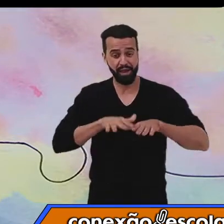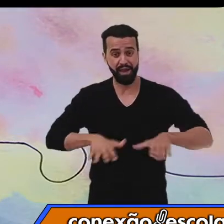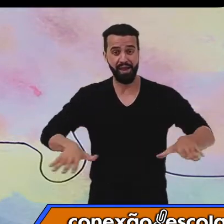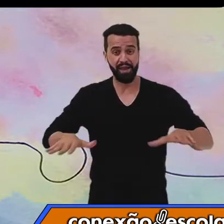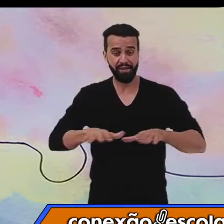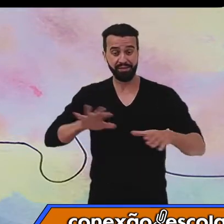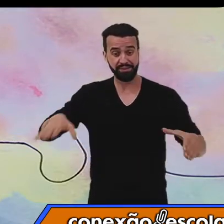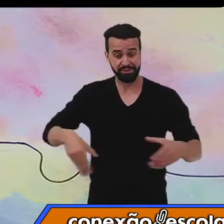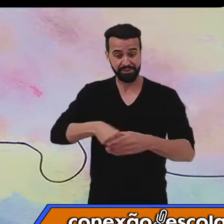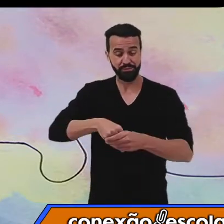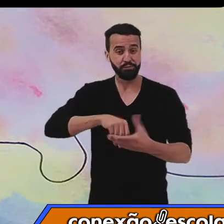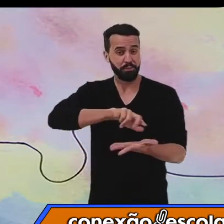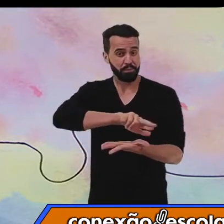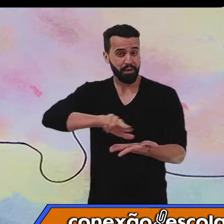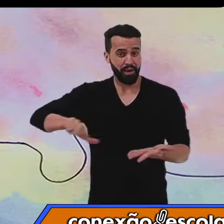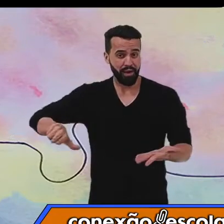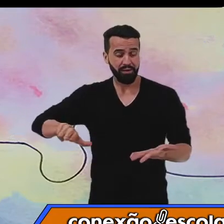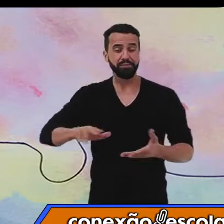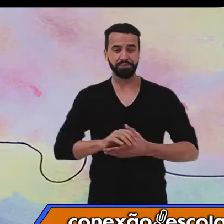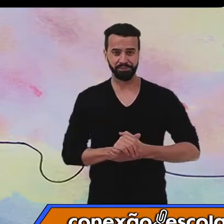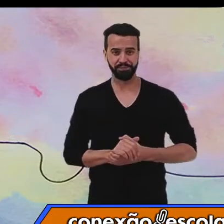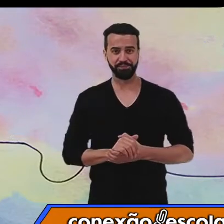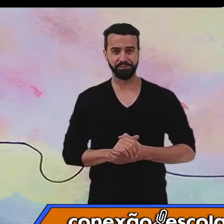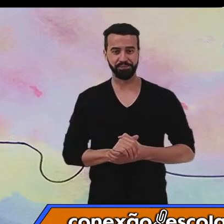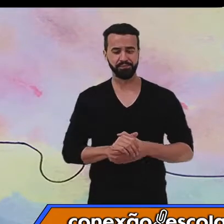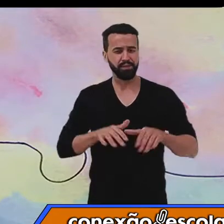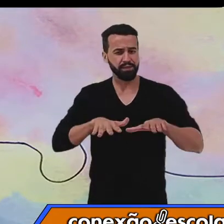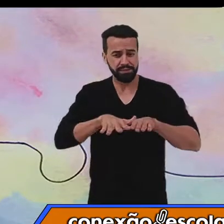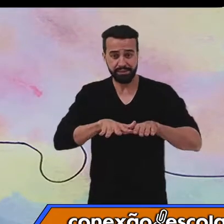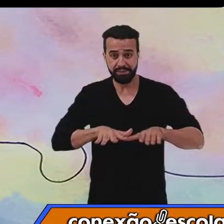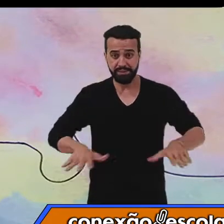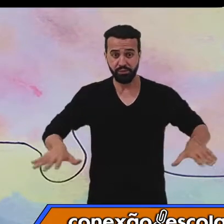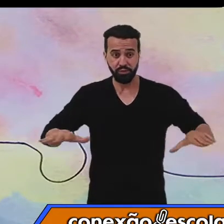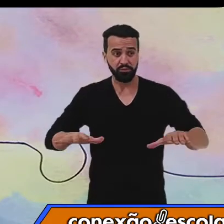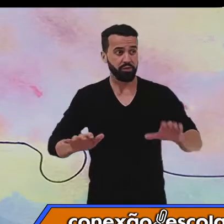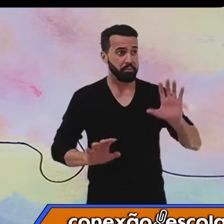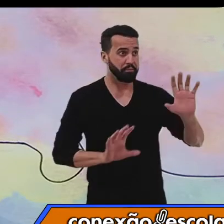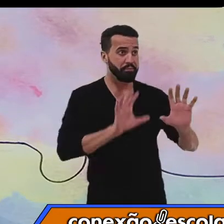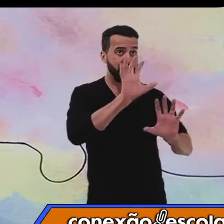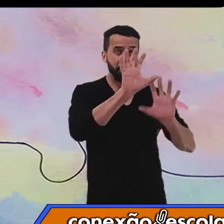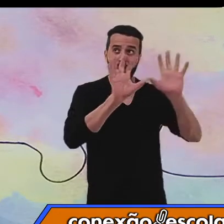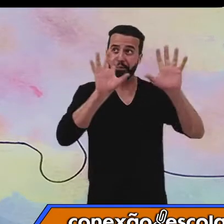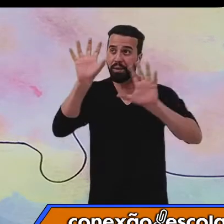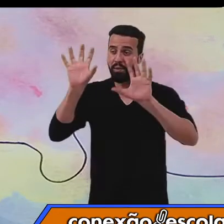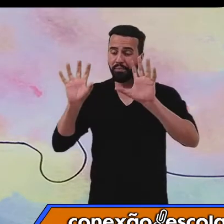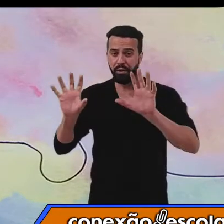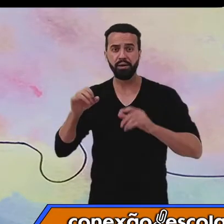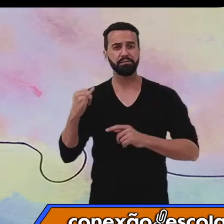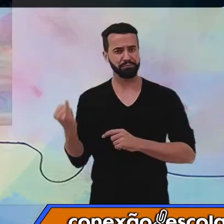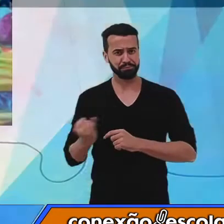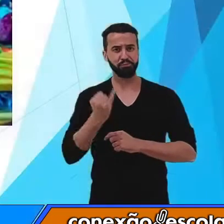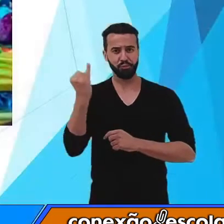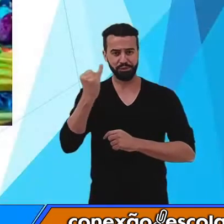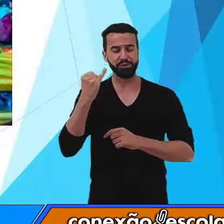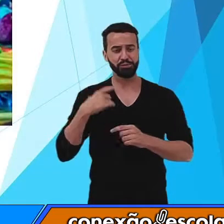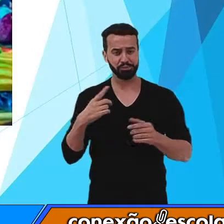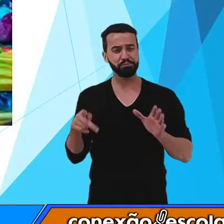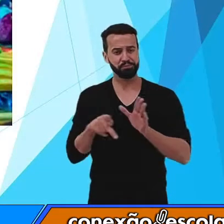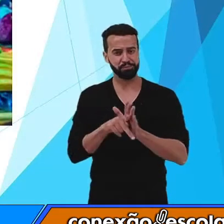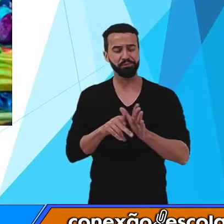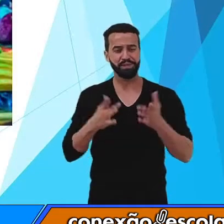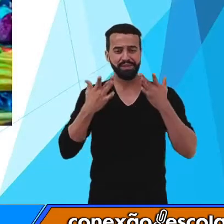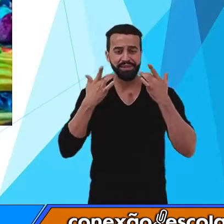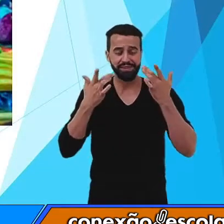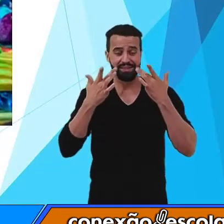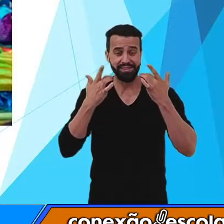seus responsáveis. A cenografia é parte importante do espetáculo. É o